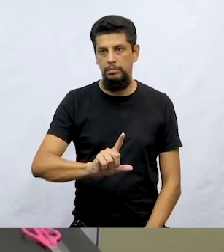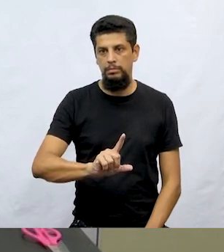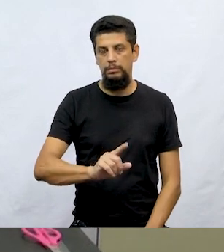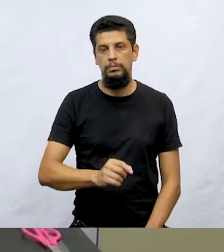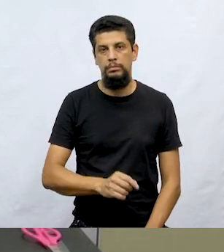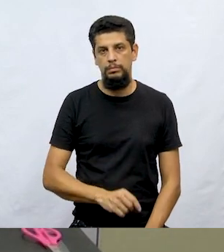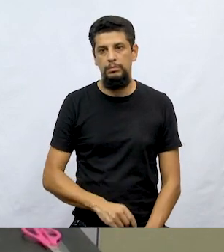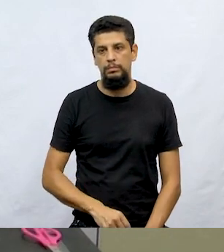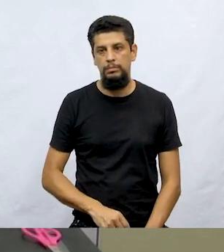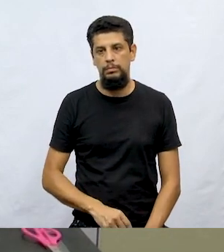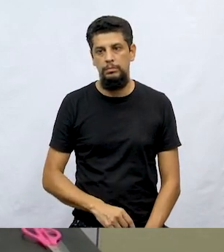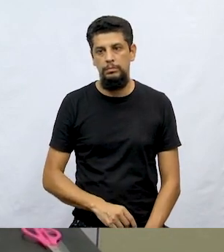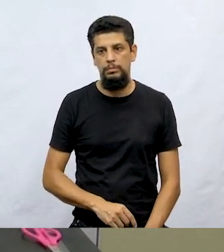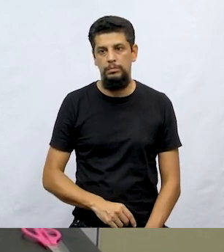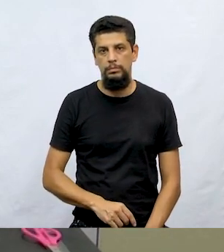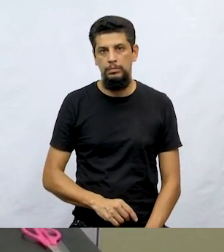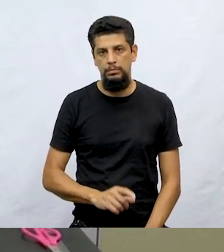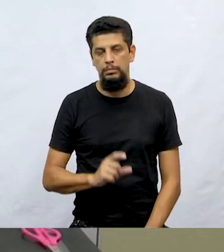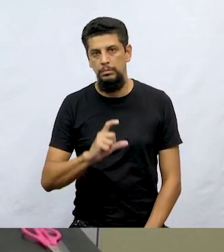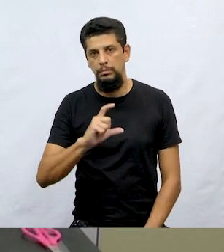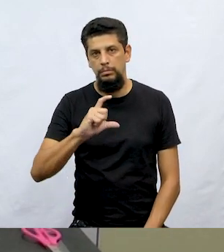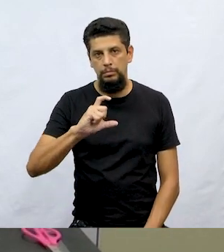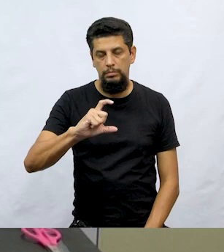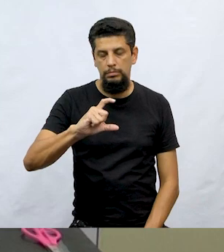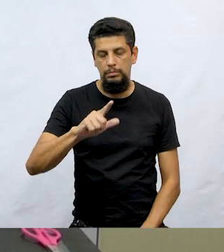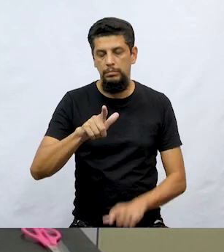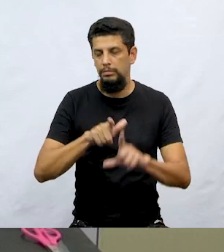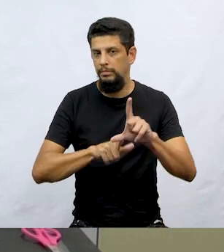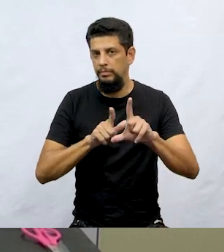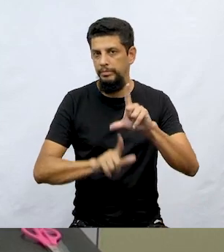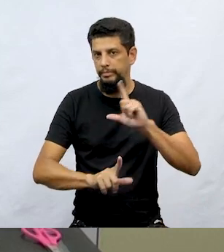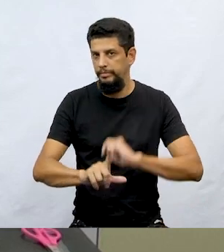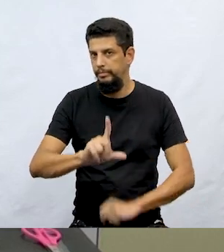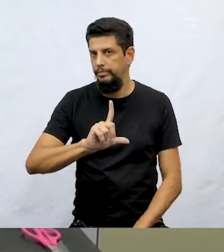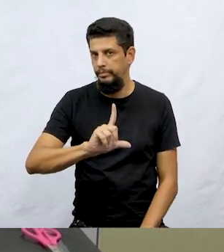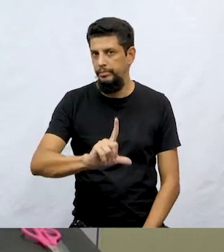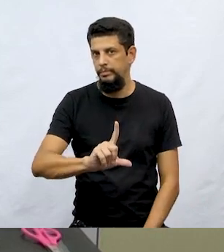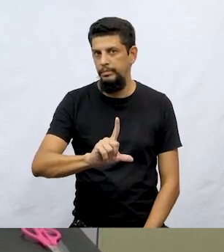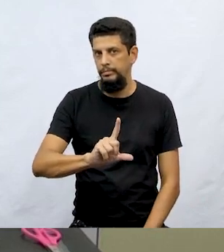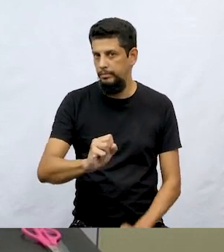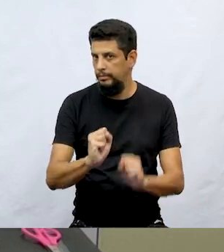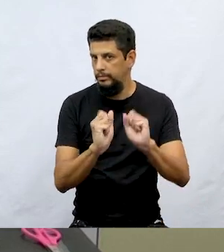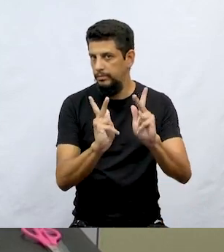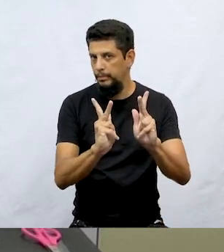Se L da prof. Jaque ficou um pouco torto. Não, mas é L. Tá?